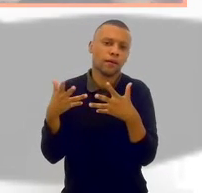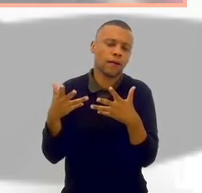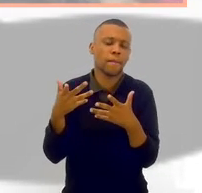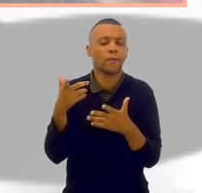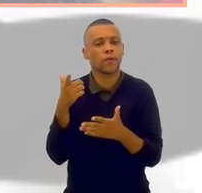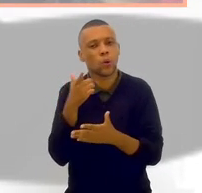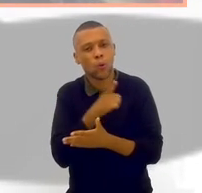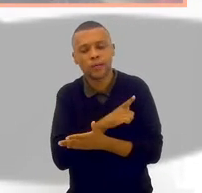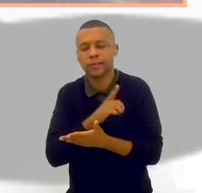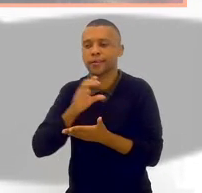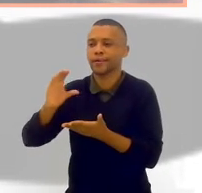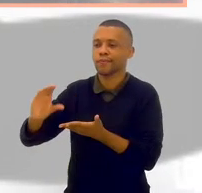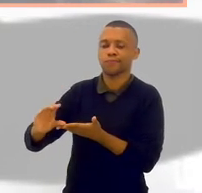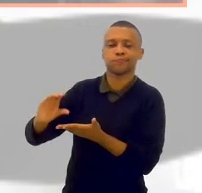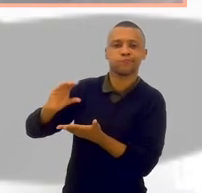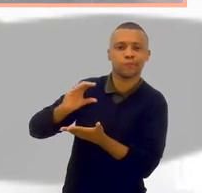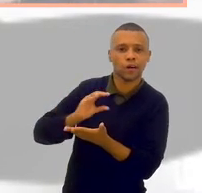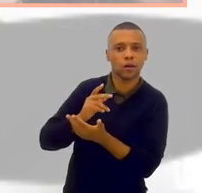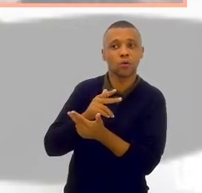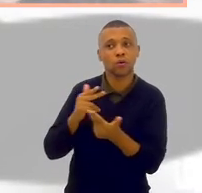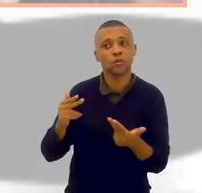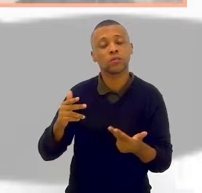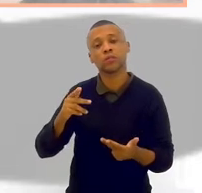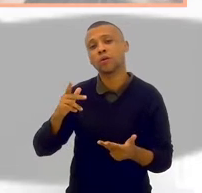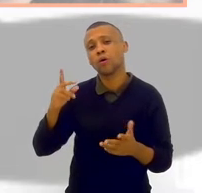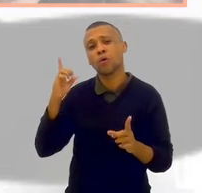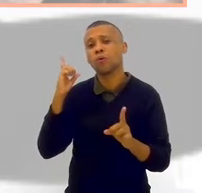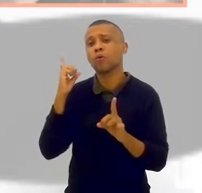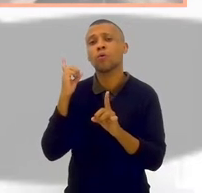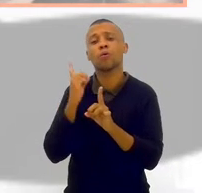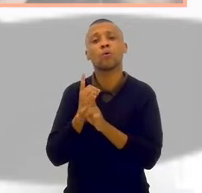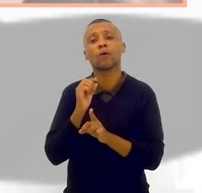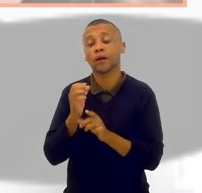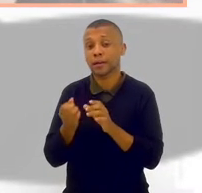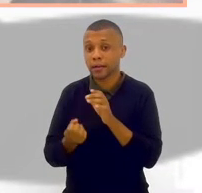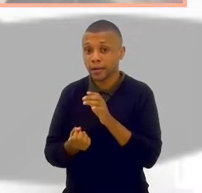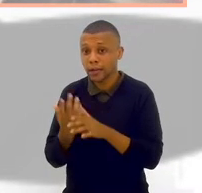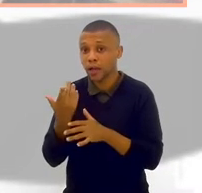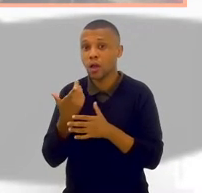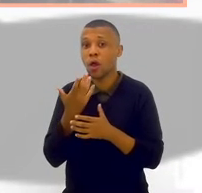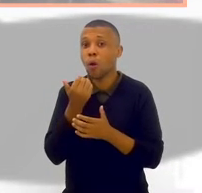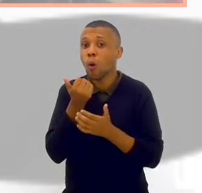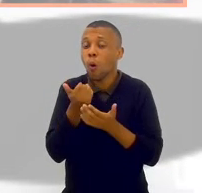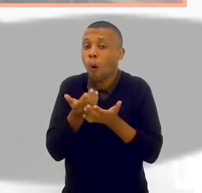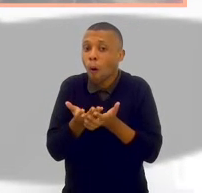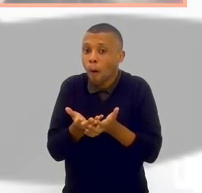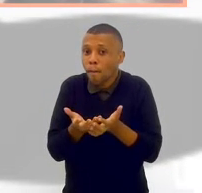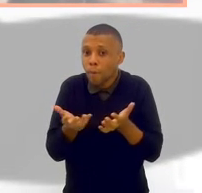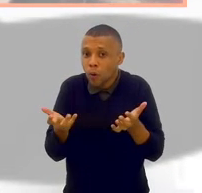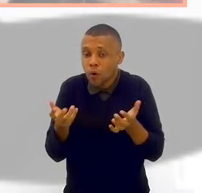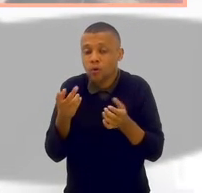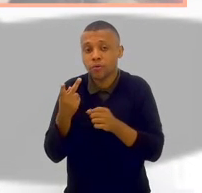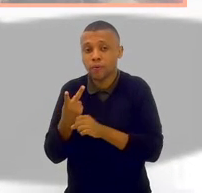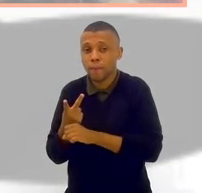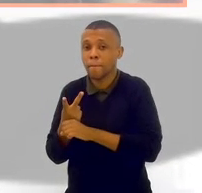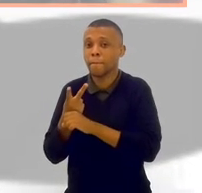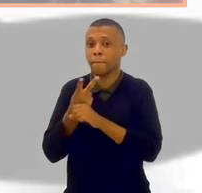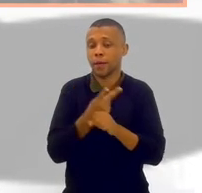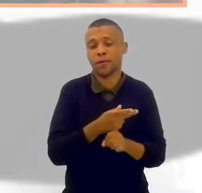para patrocínio, para tudo, eu criei almoço entre as mulheres e fazia o prêmio entrega das mulheres em